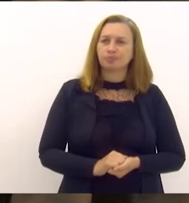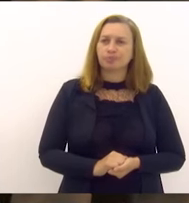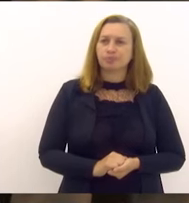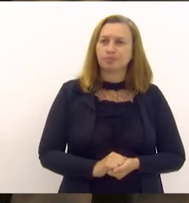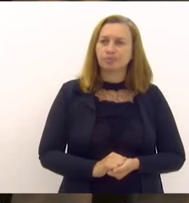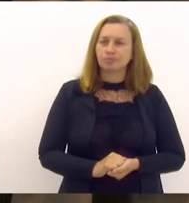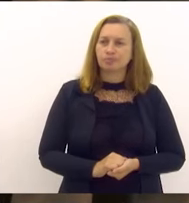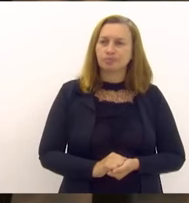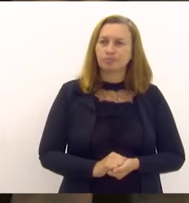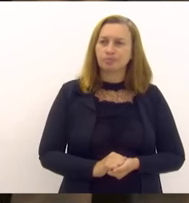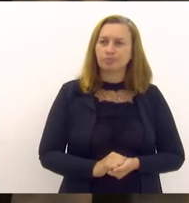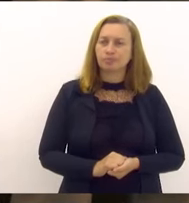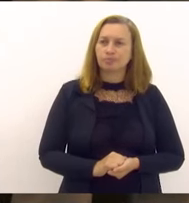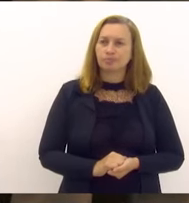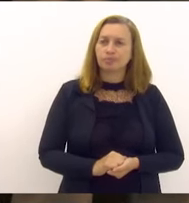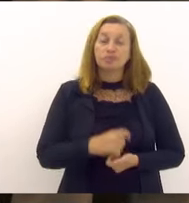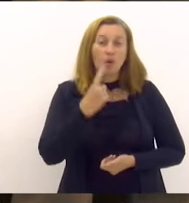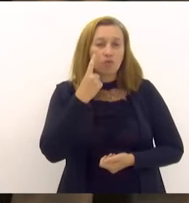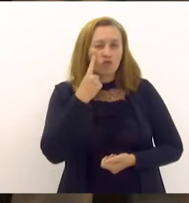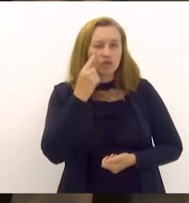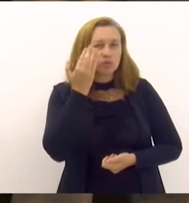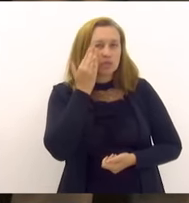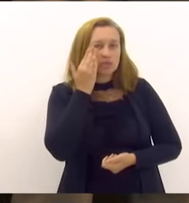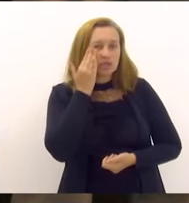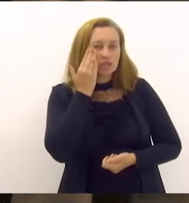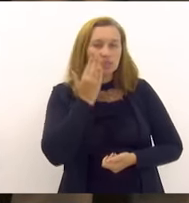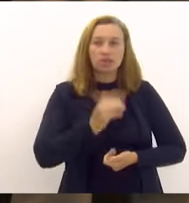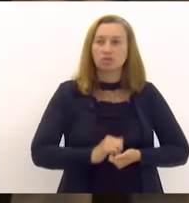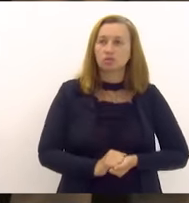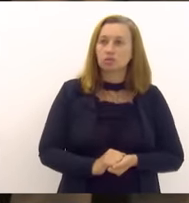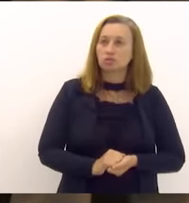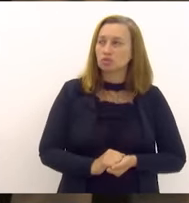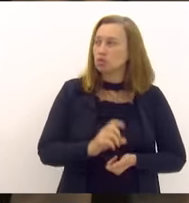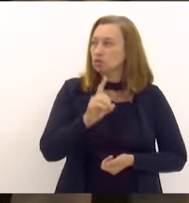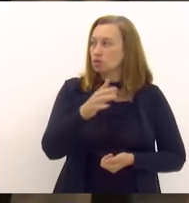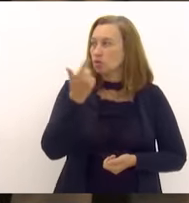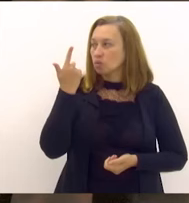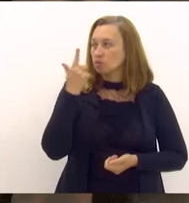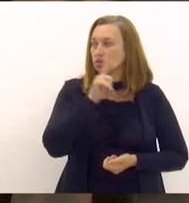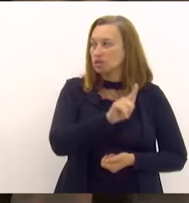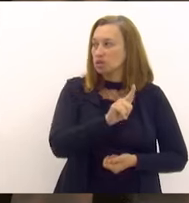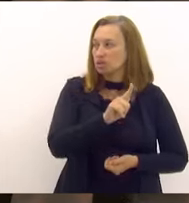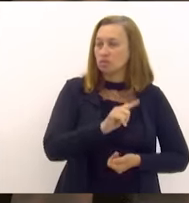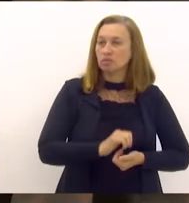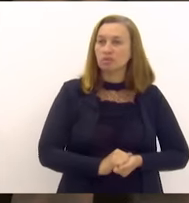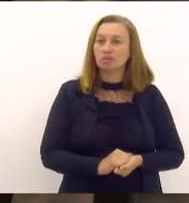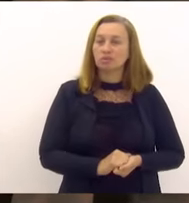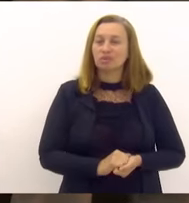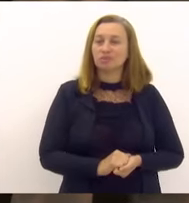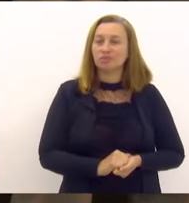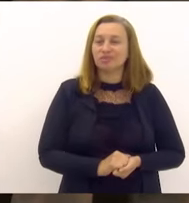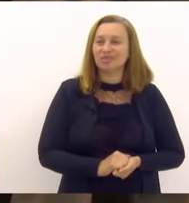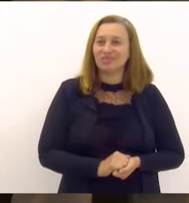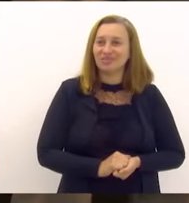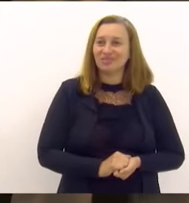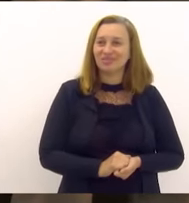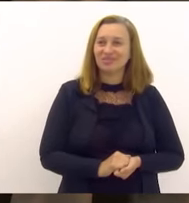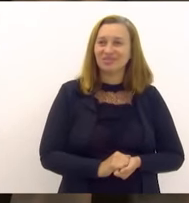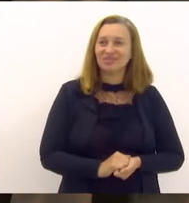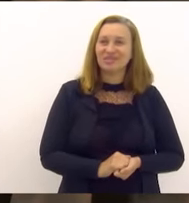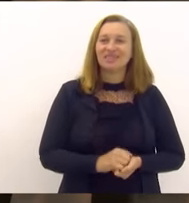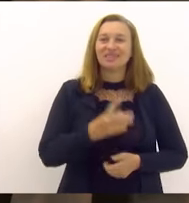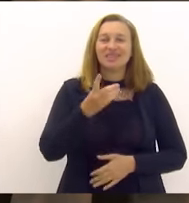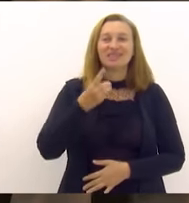tentou buscar um entendimento e só conseguiu entendimento, viu, deputado